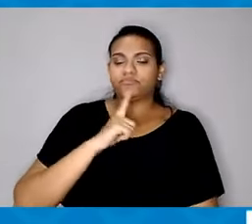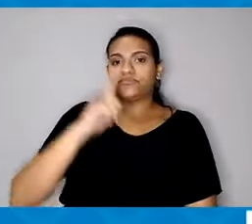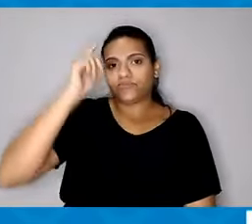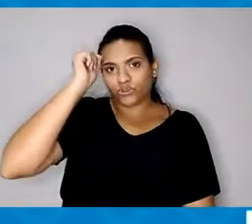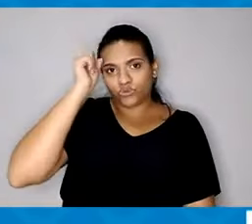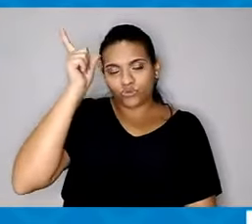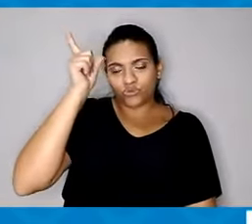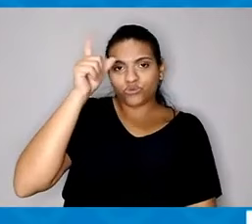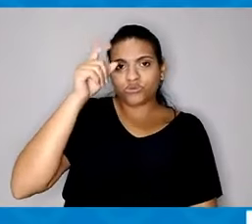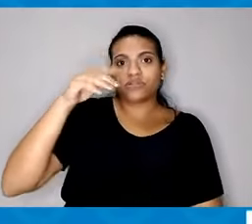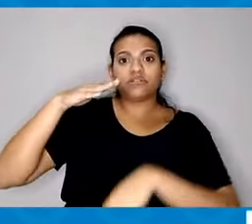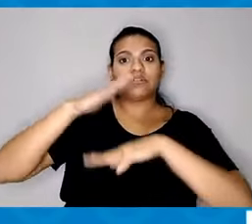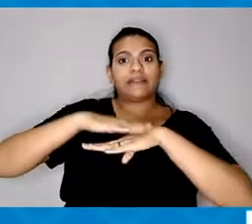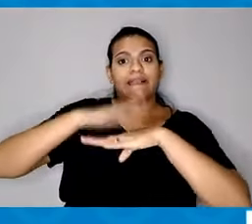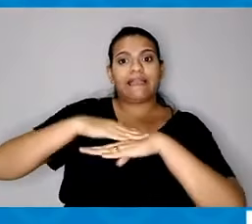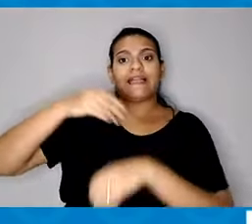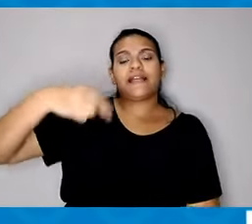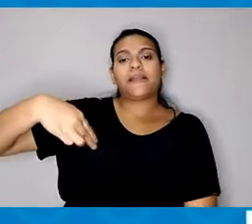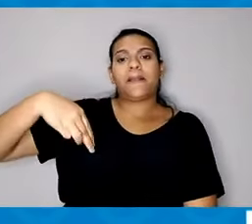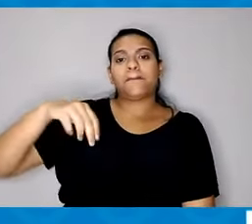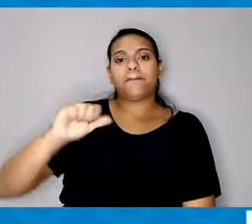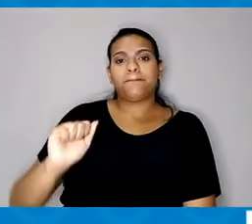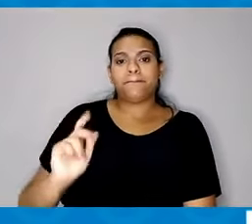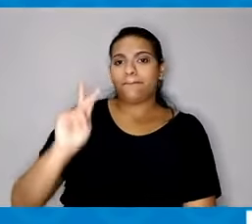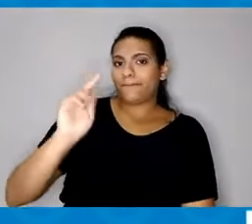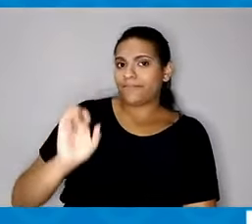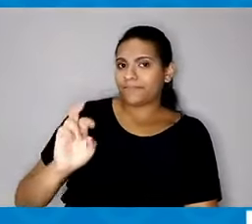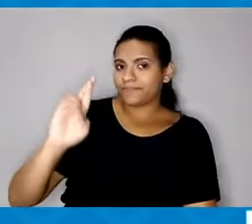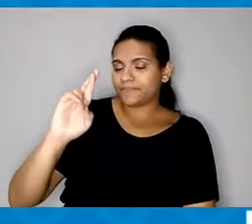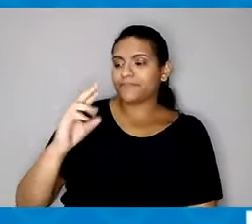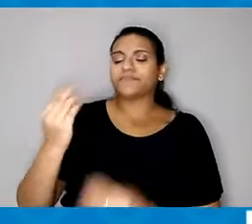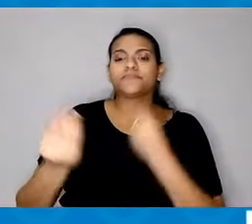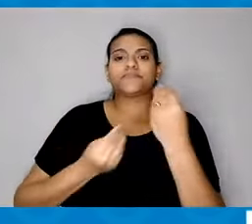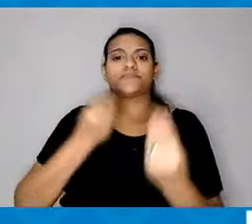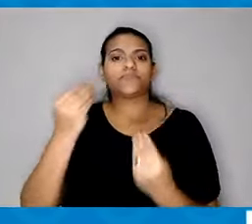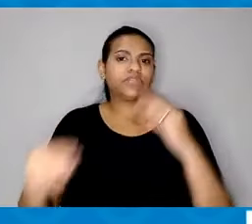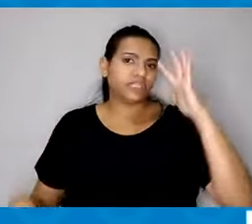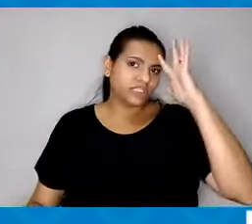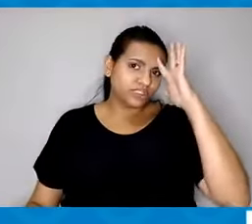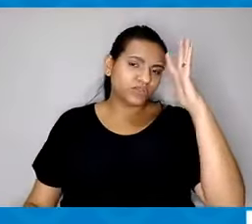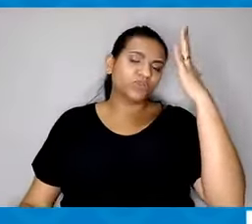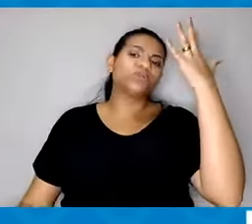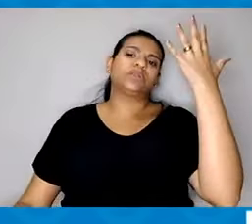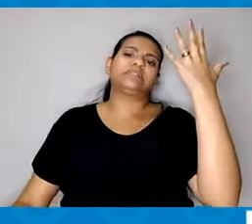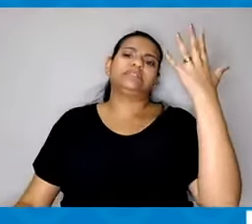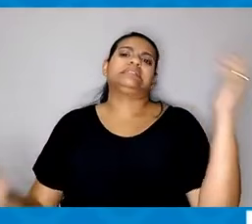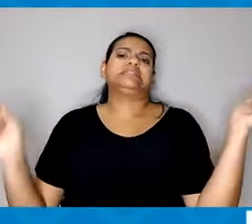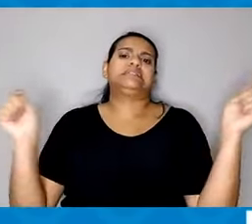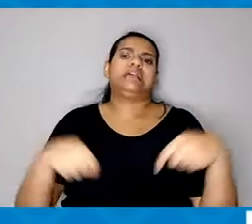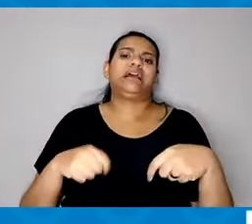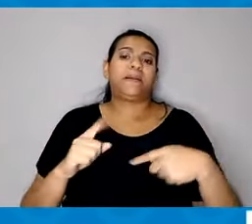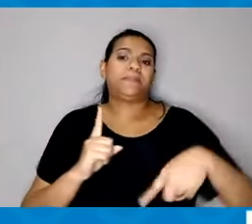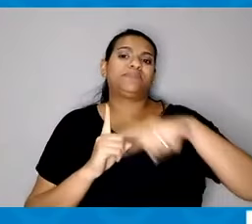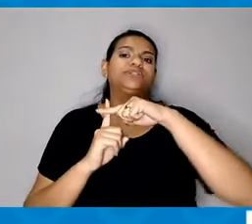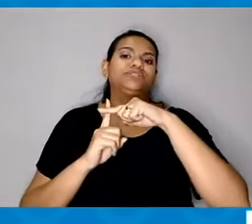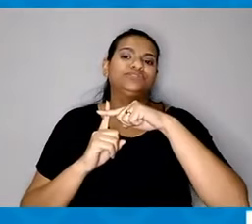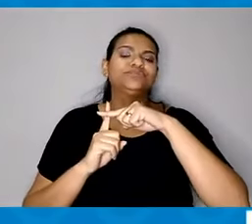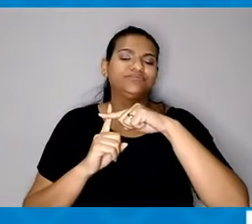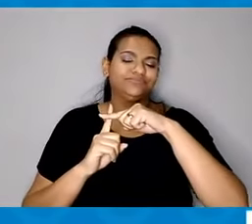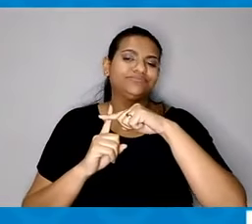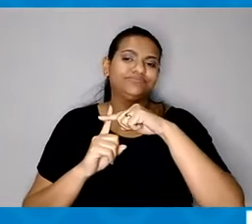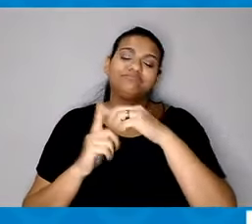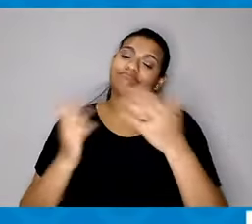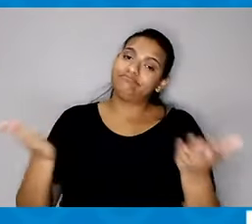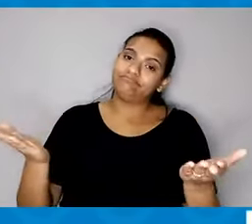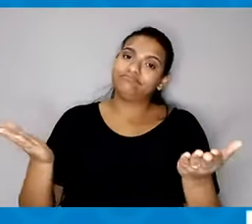realizar soluções plausíveis, desejáveis, factíveis e que tenham um impacto positivo na comunidade. Então,